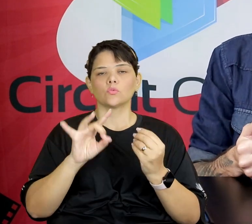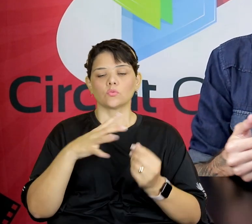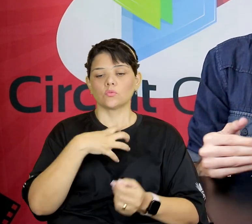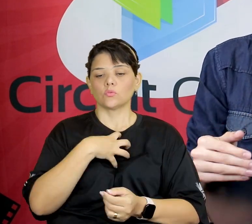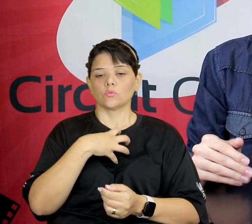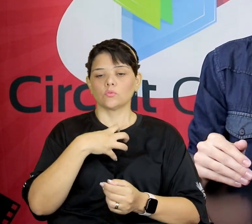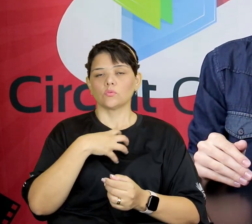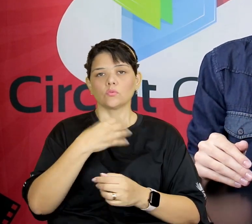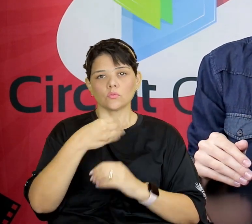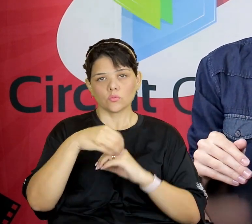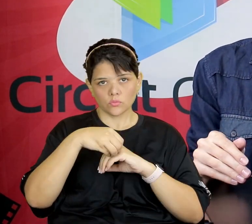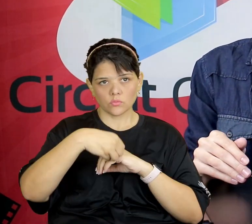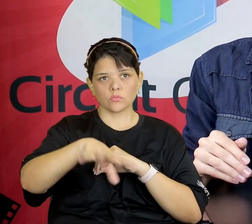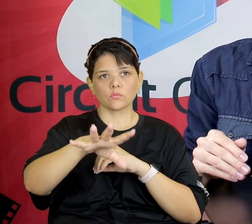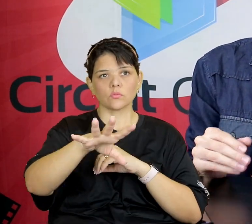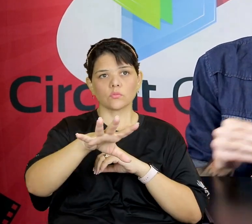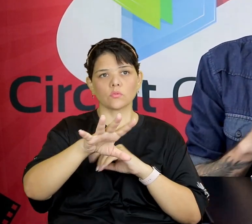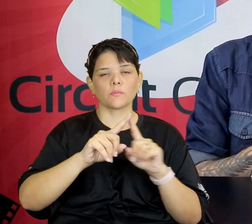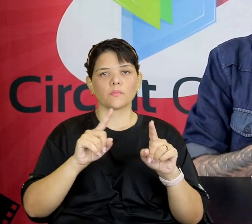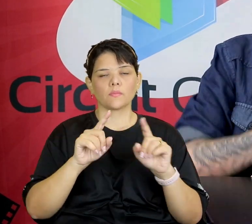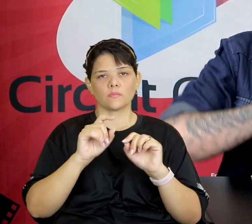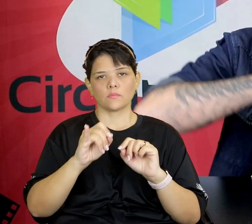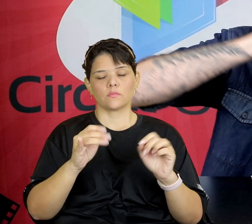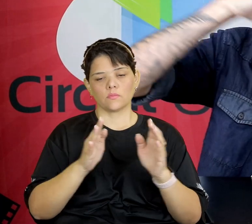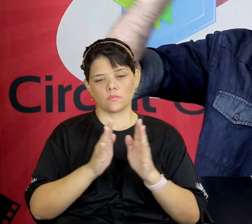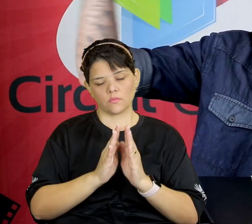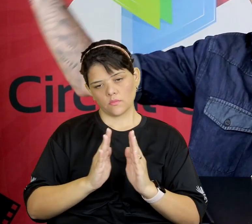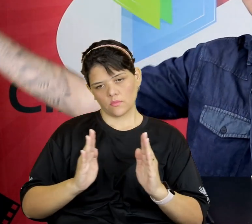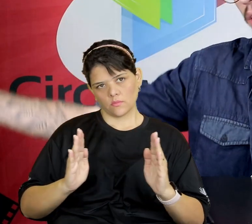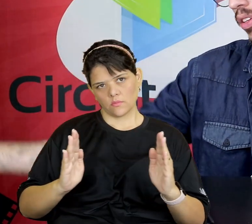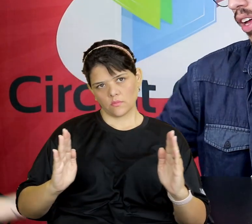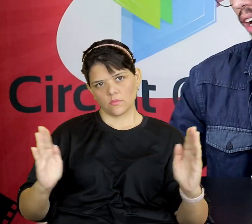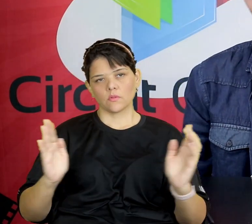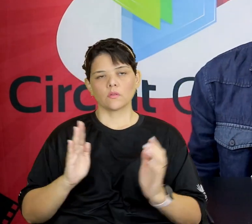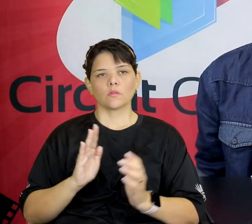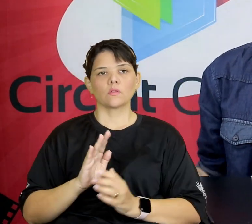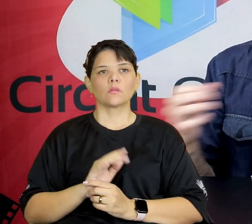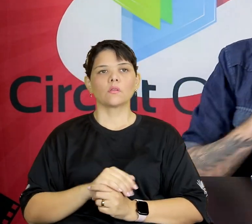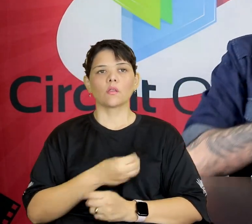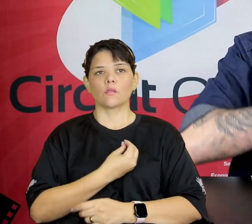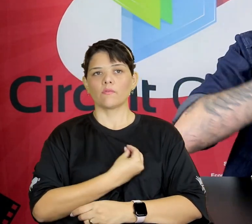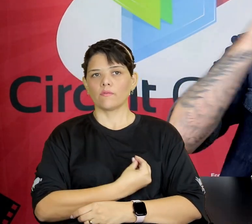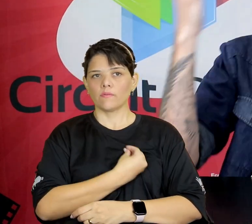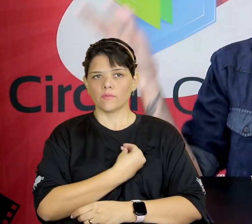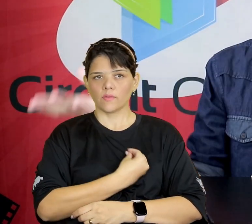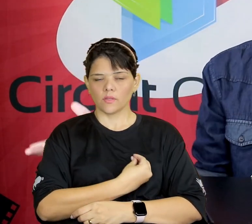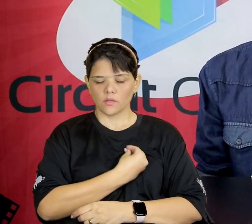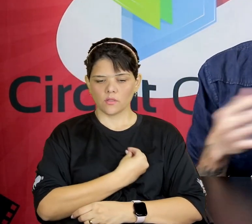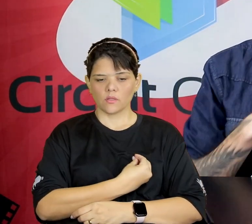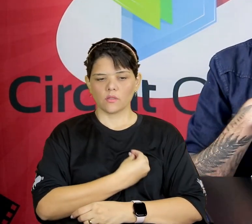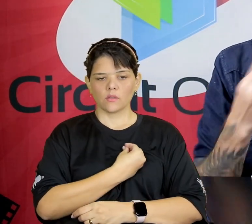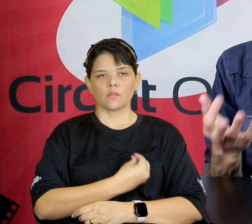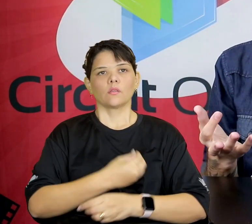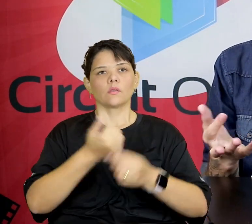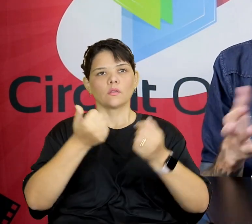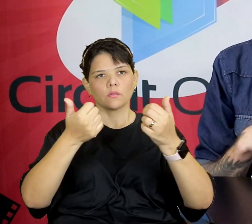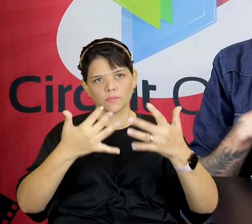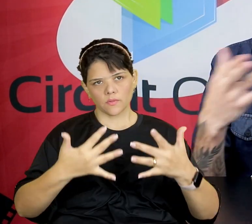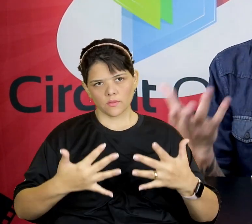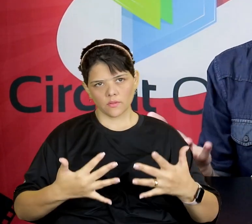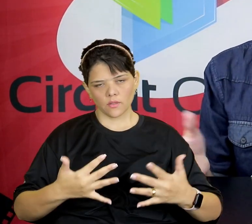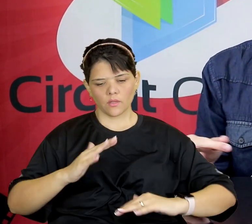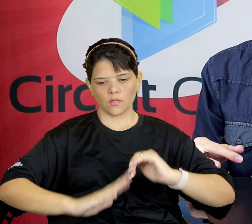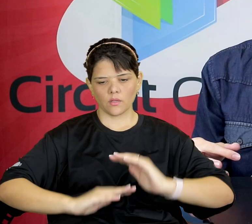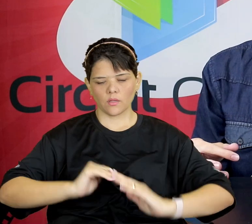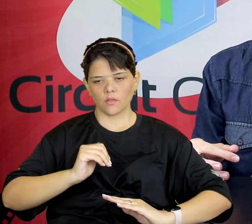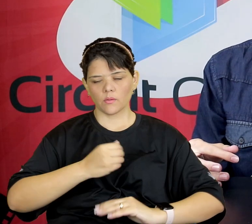sentimento. Agora, na cena longa, eu vou contar a história de vida inteira de um personagem, vou explicar toda a trama, ou então coisas assim.